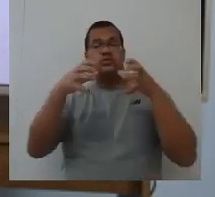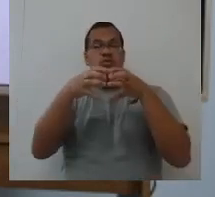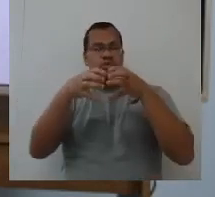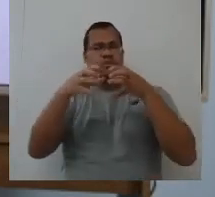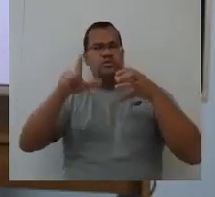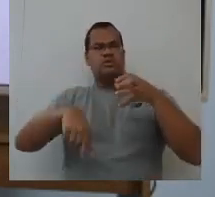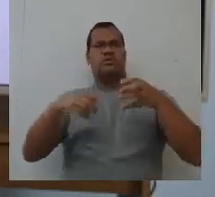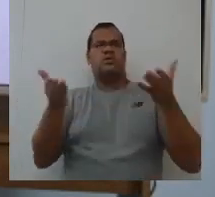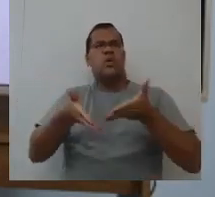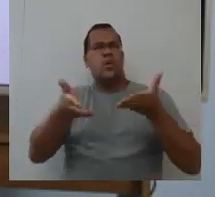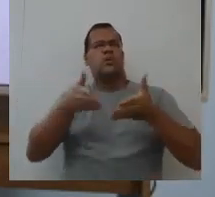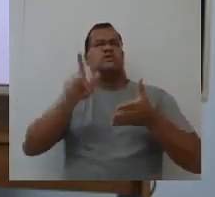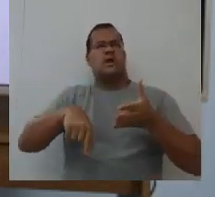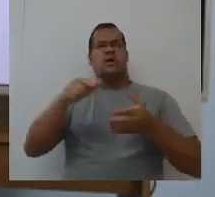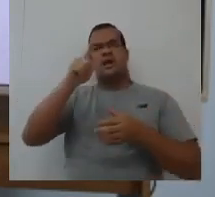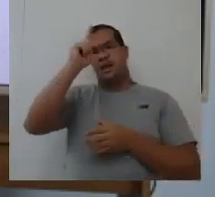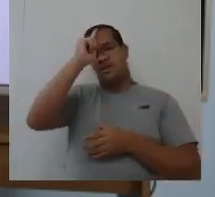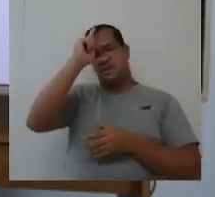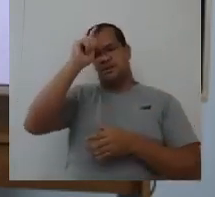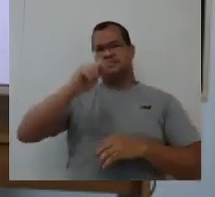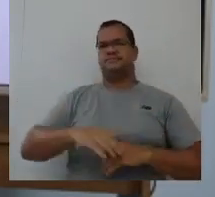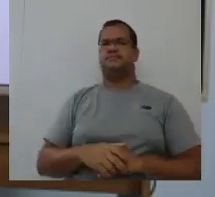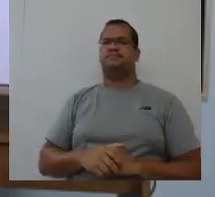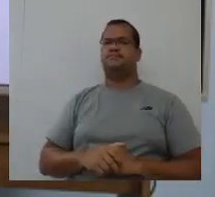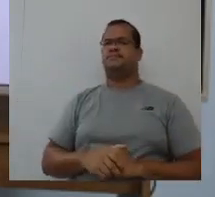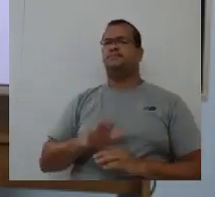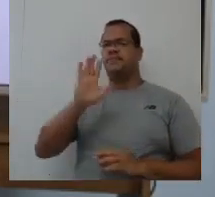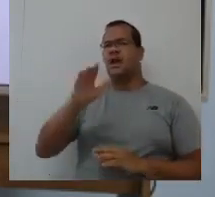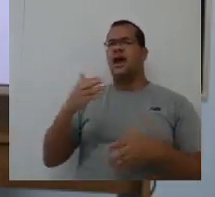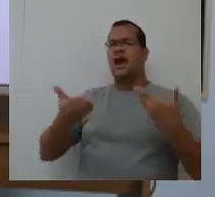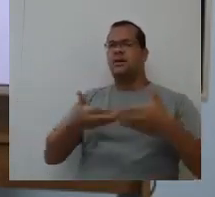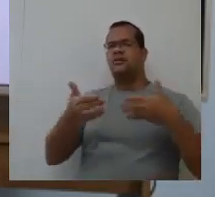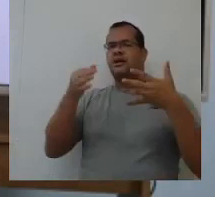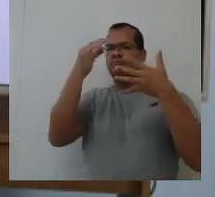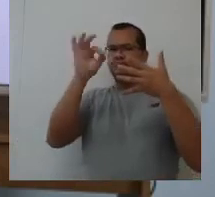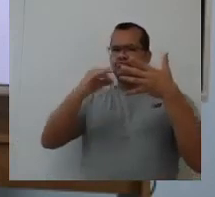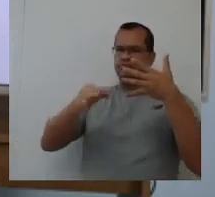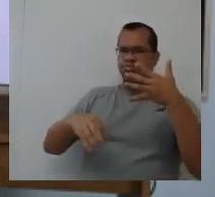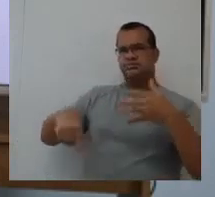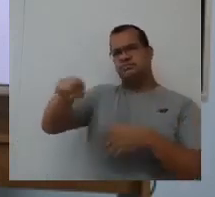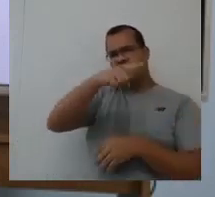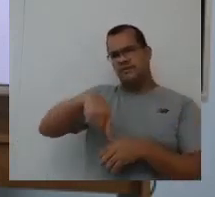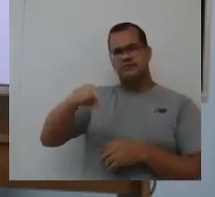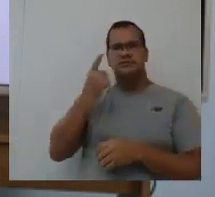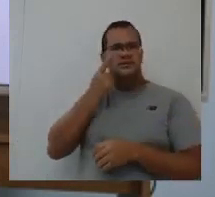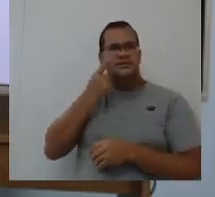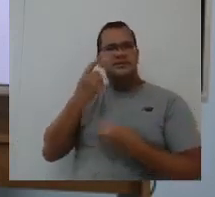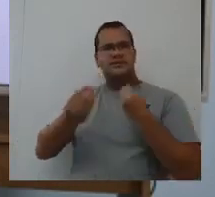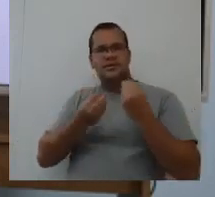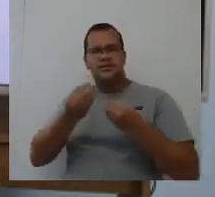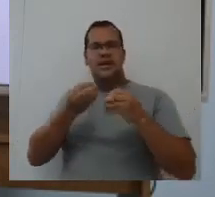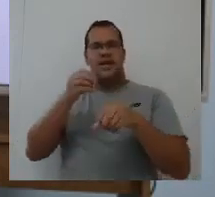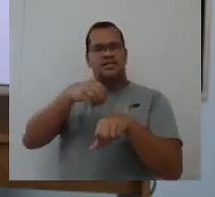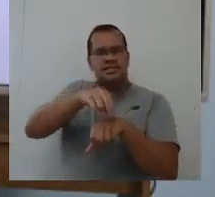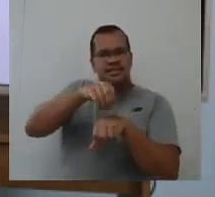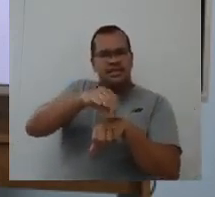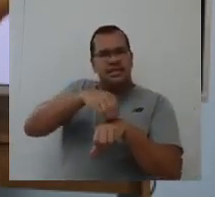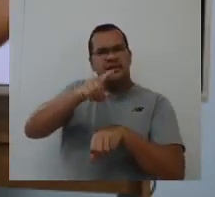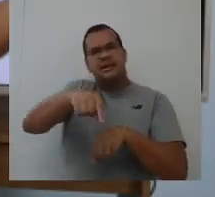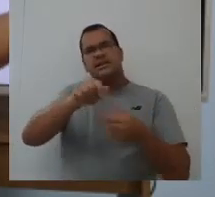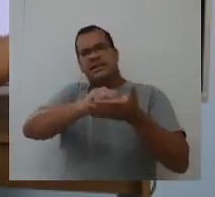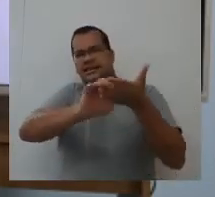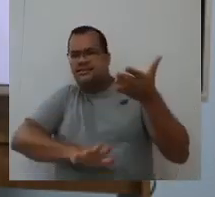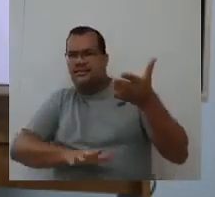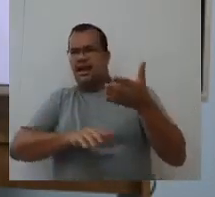Alemanha. Eu vou avançar lá para os tópicos, porque aí dos tópicos eu deixo para vocês as dicas das atividades. Aí vocês vão fazer